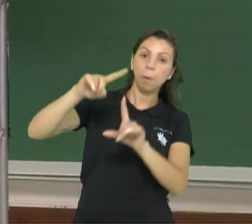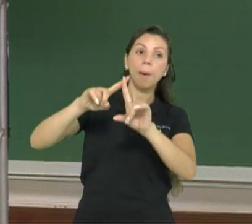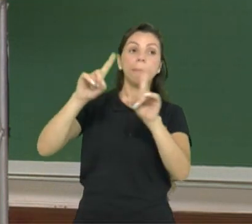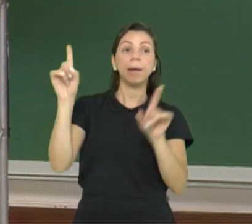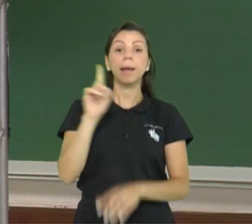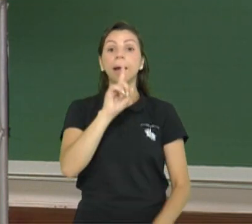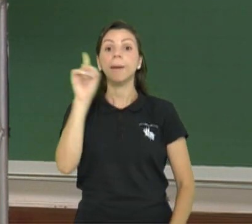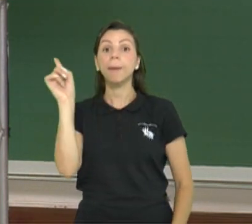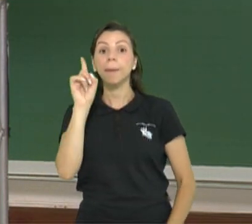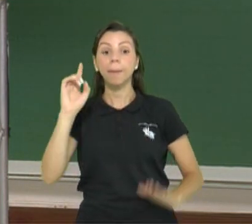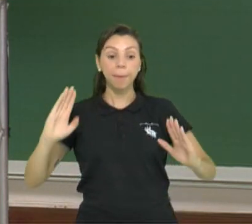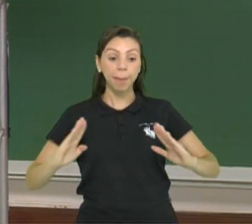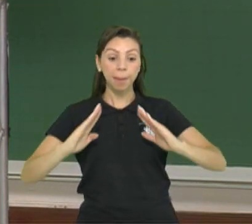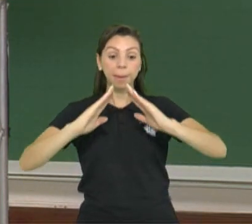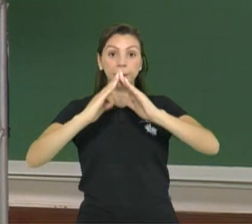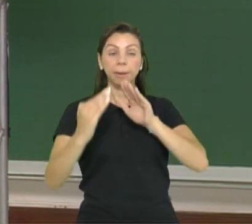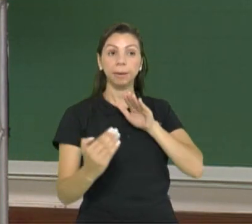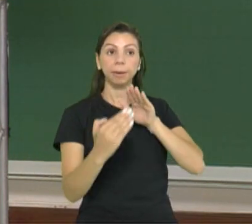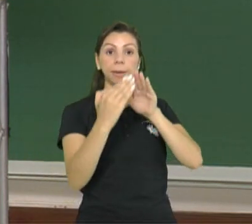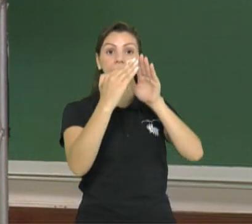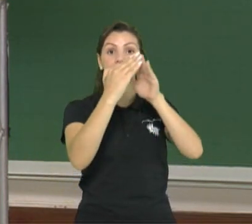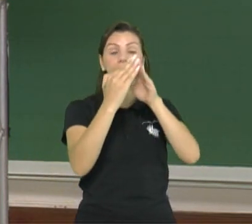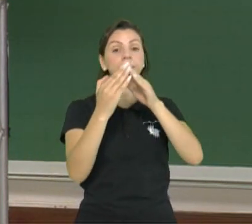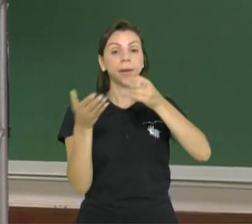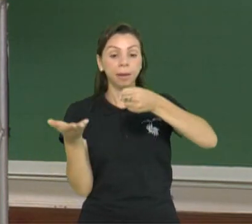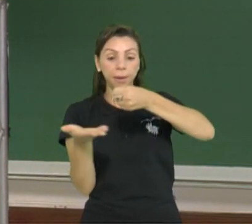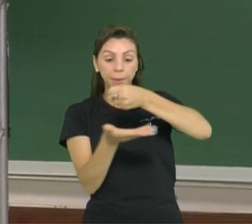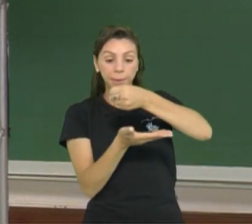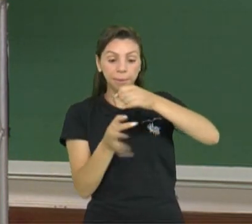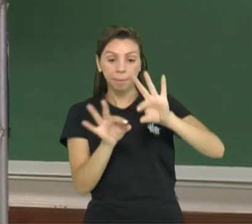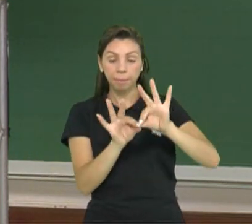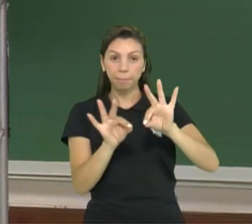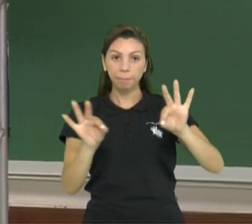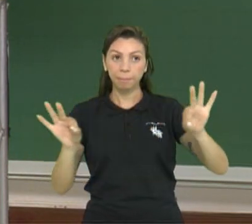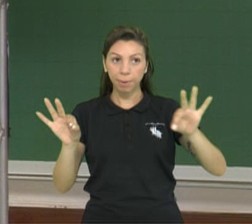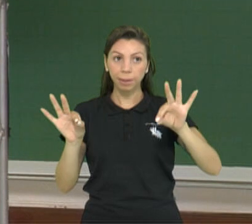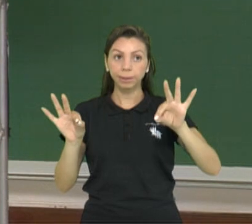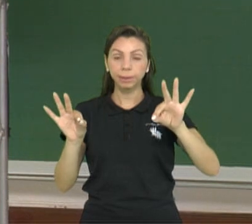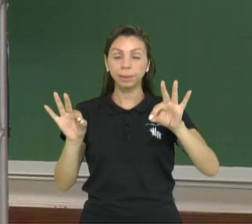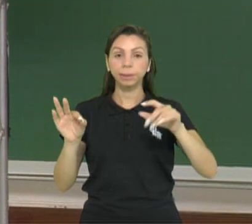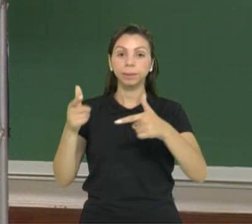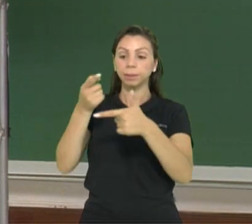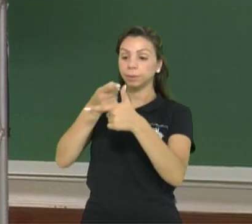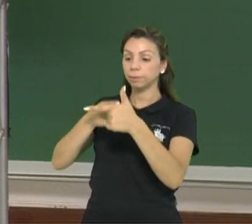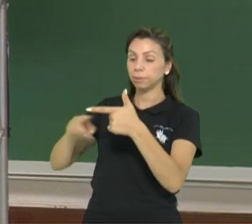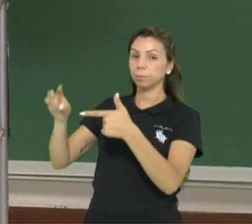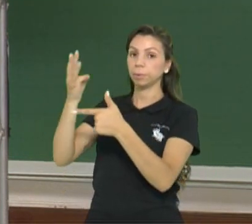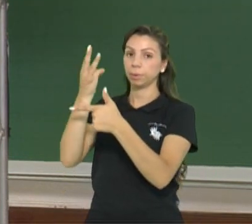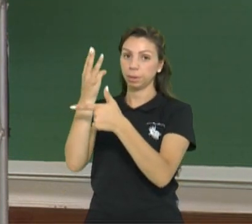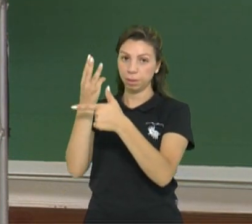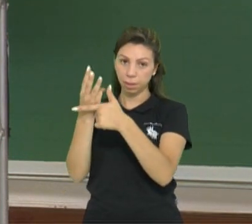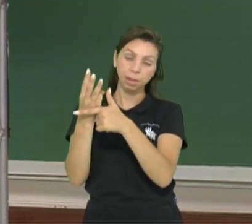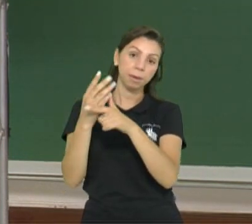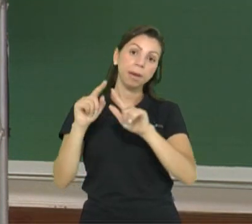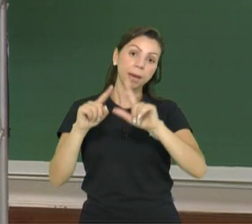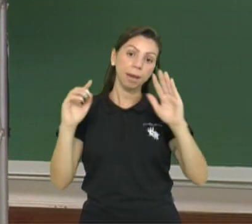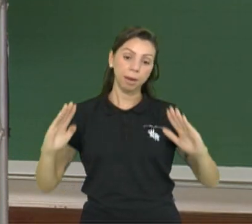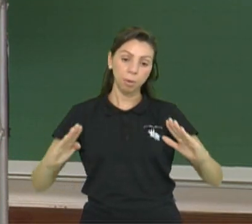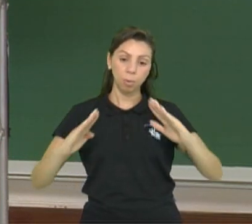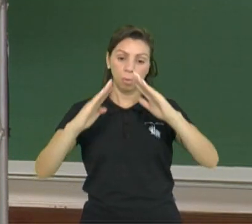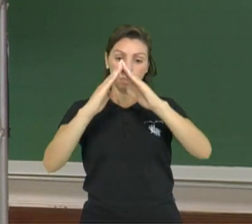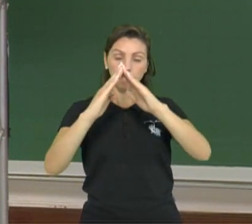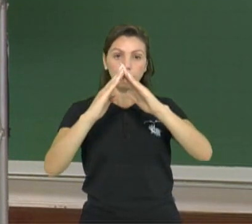pirâmide que é a área da base dividido por 3, porque na pirâmide cabiam 3 pirâmides se a gente decomposse